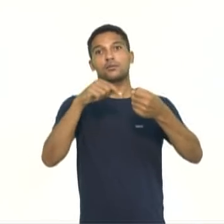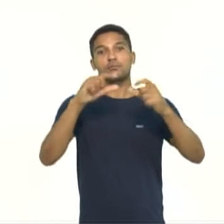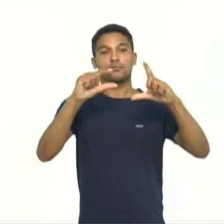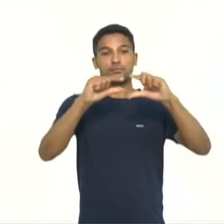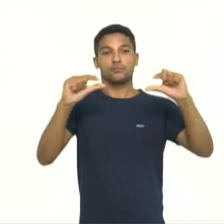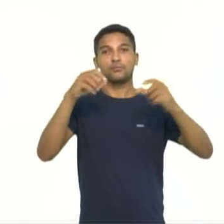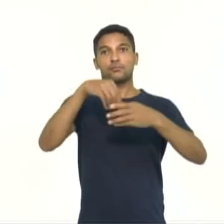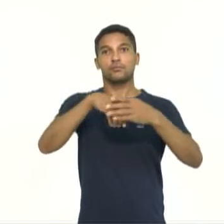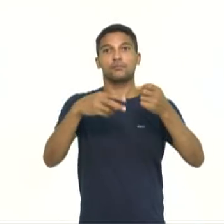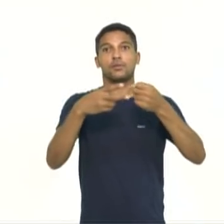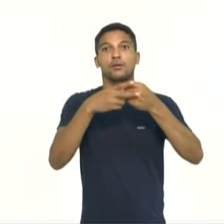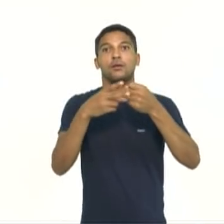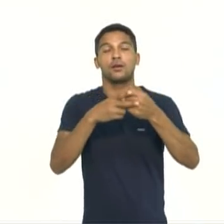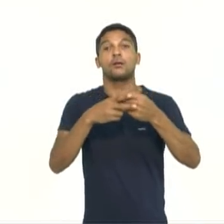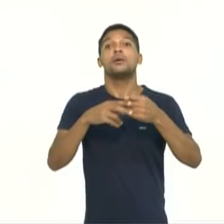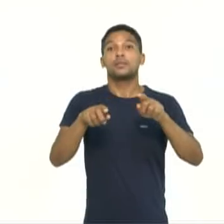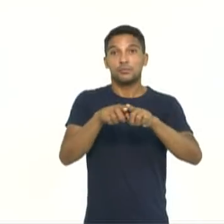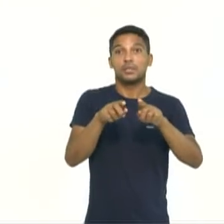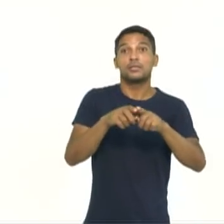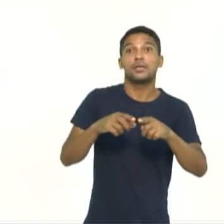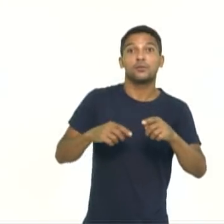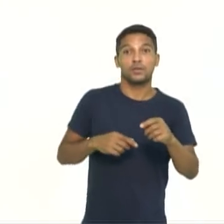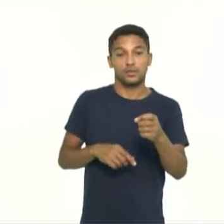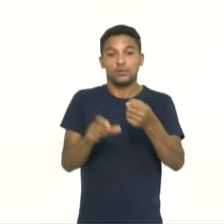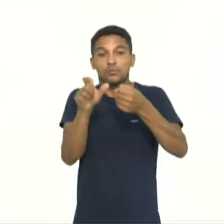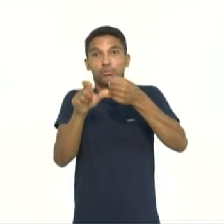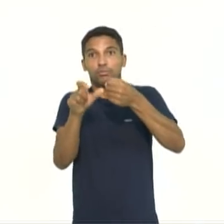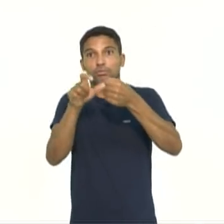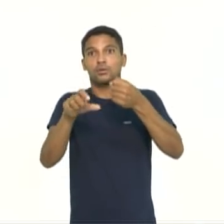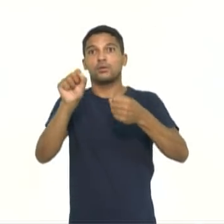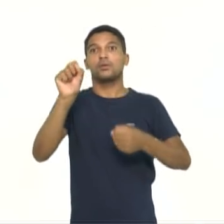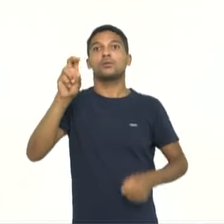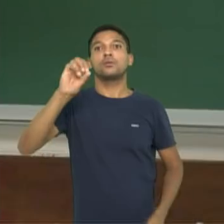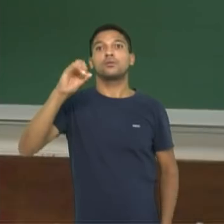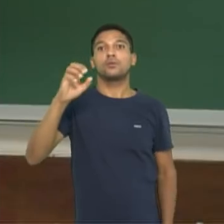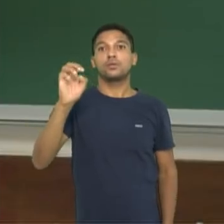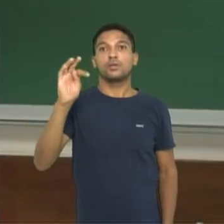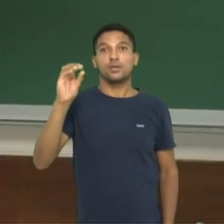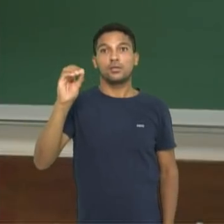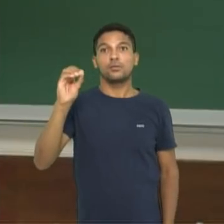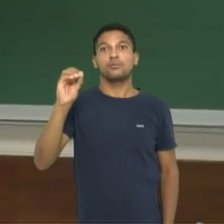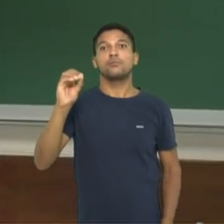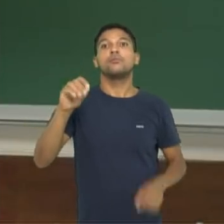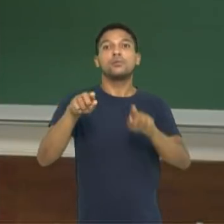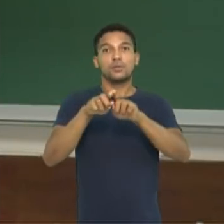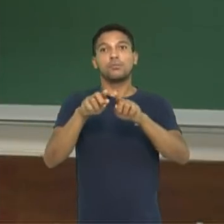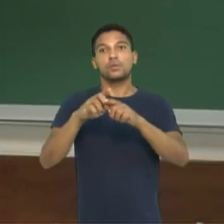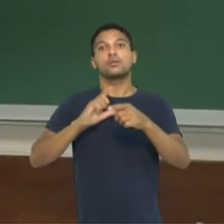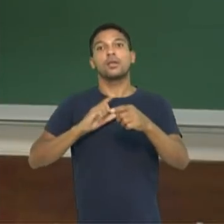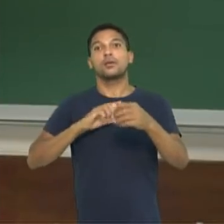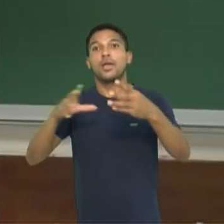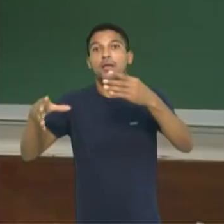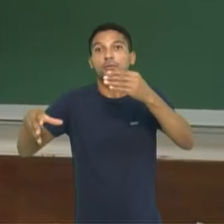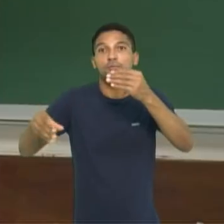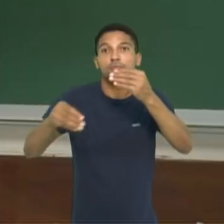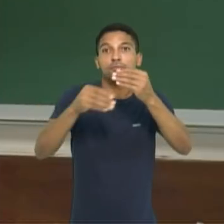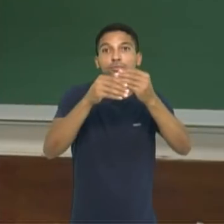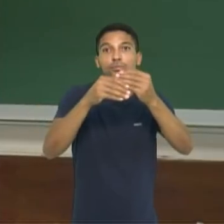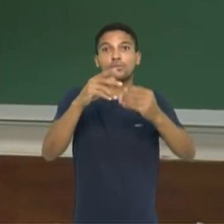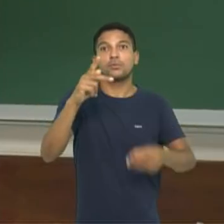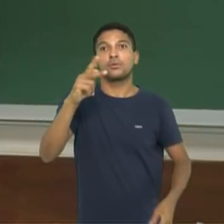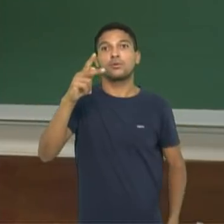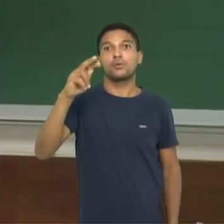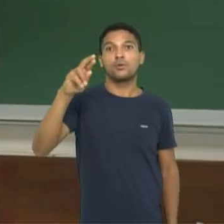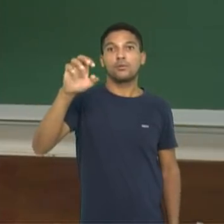de sujeito e predicado, ou ao menos de predicado. Então, para se considerar uma oração, tem que ter um